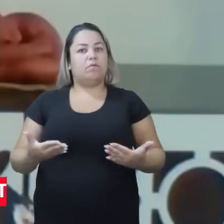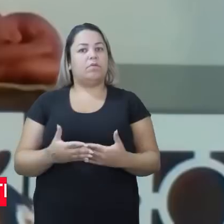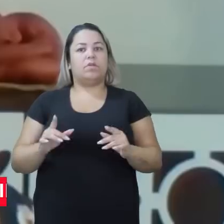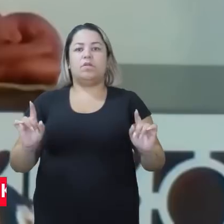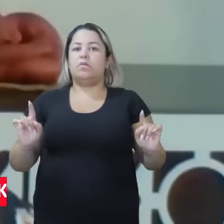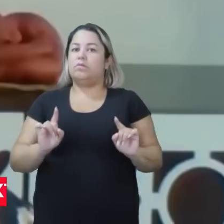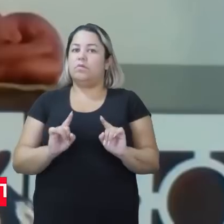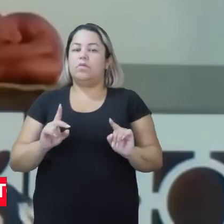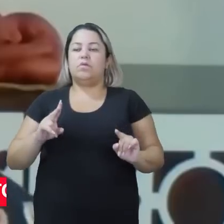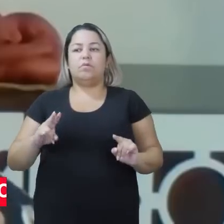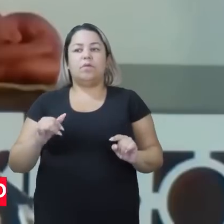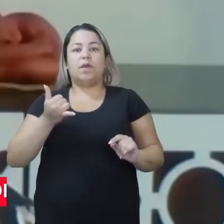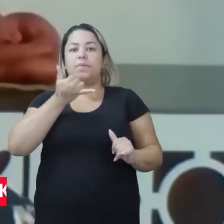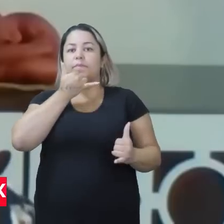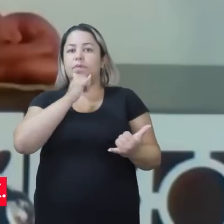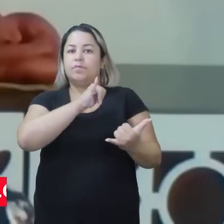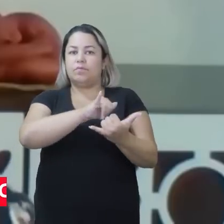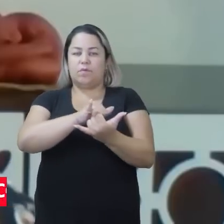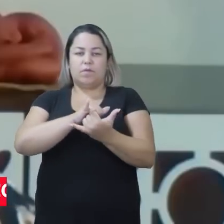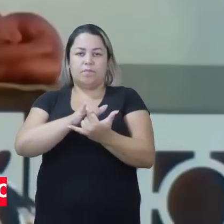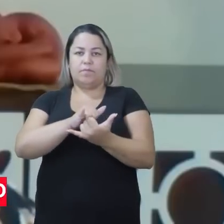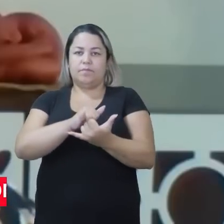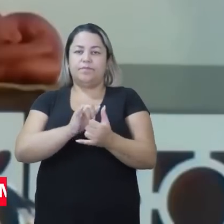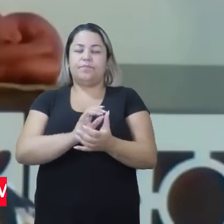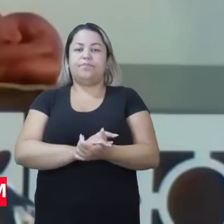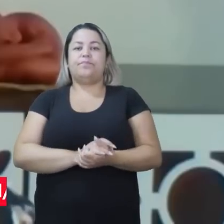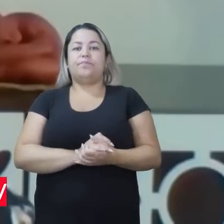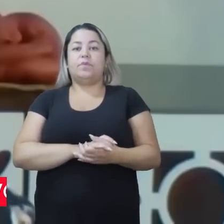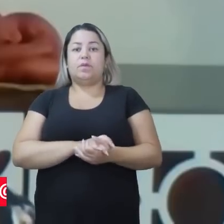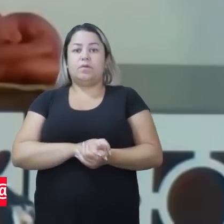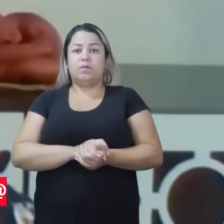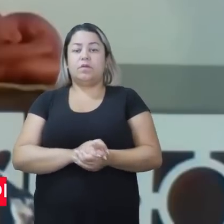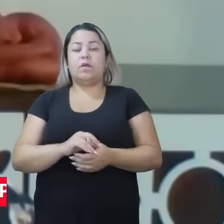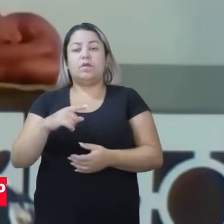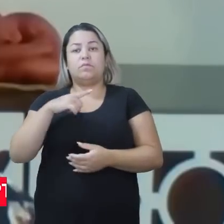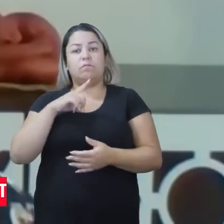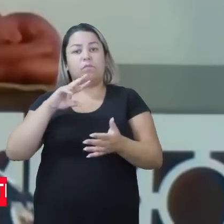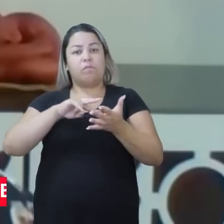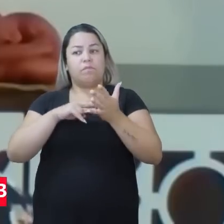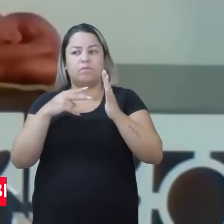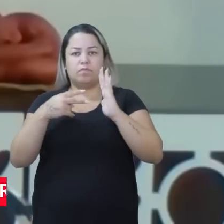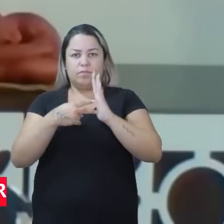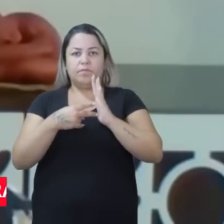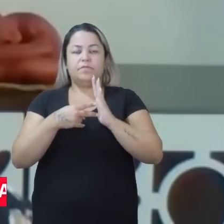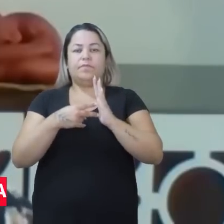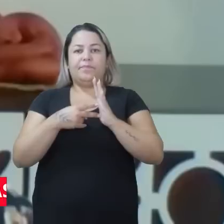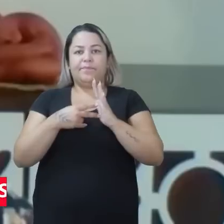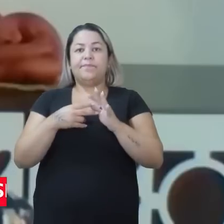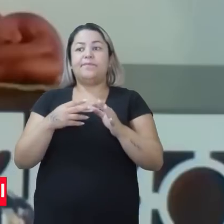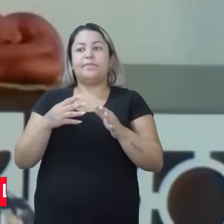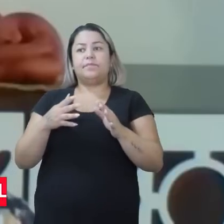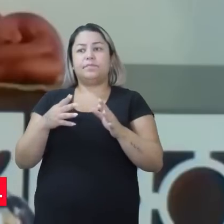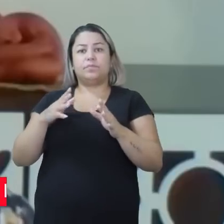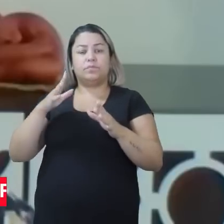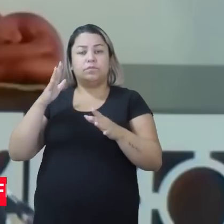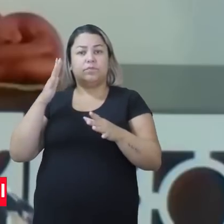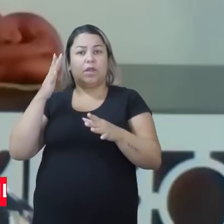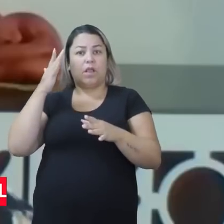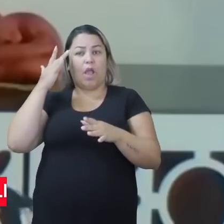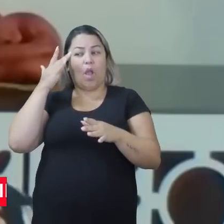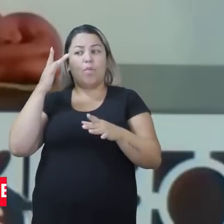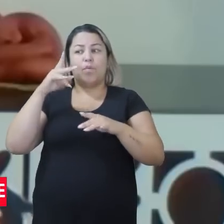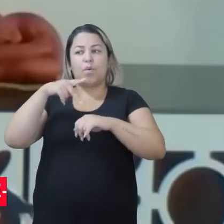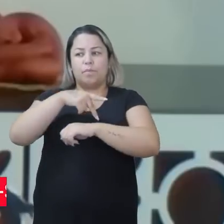perdoar mais. E isso tem um efeito, eu vou dizer assim, um efeito didático para o